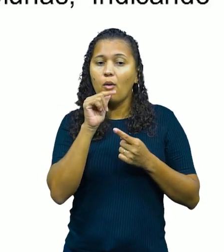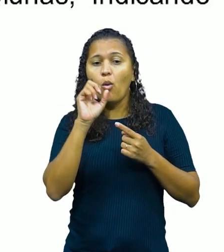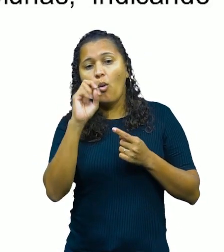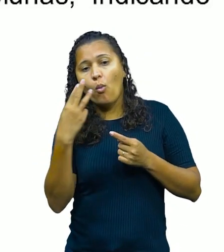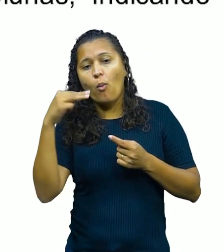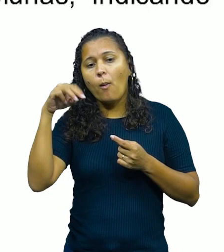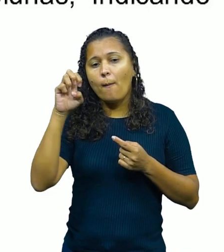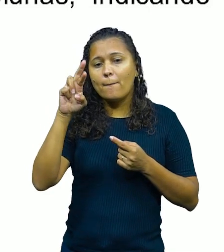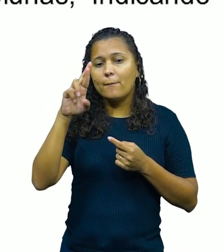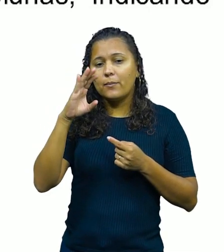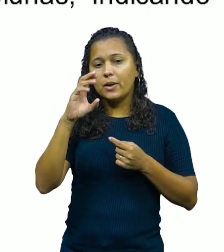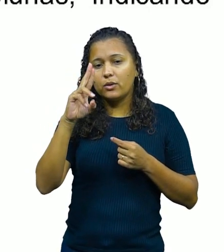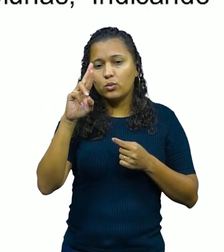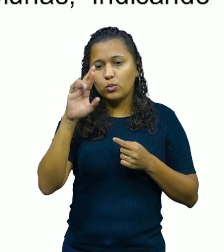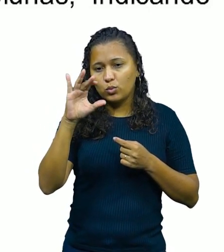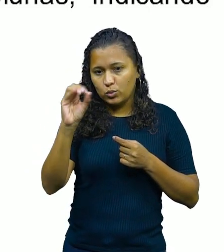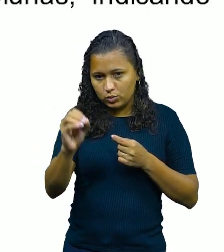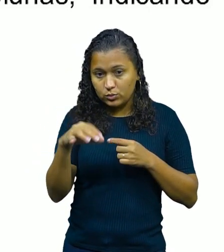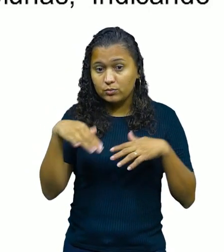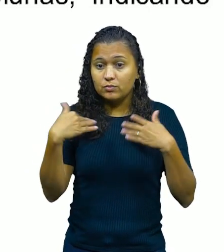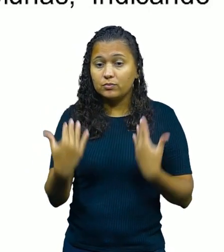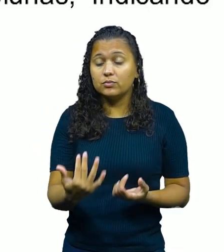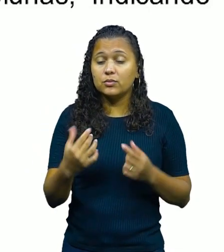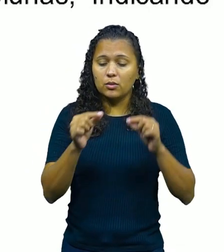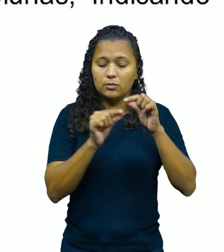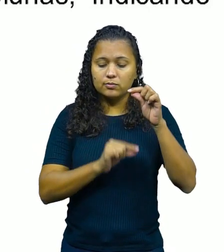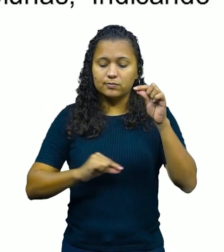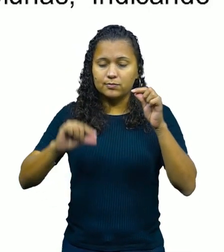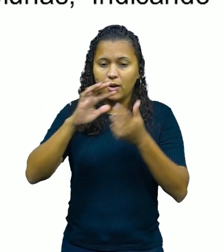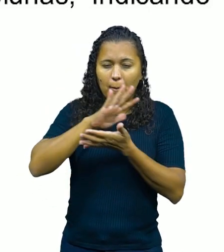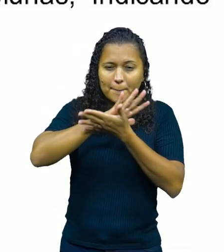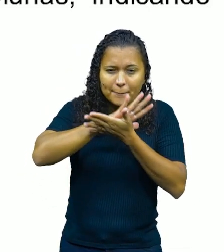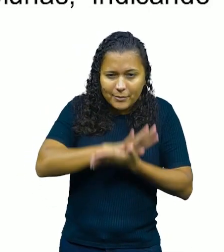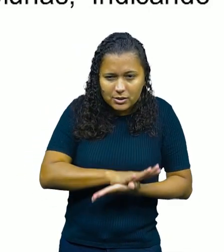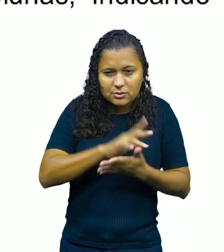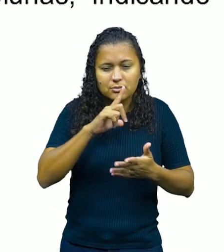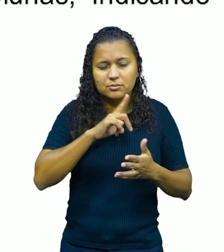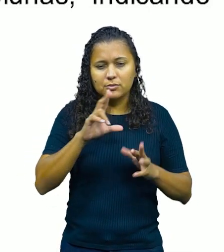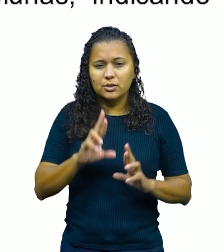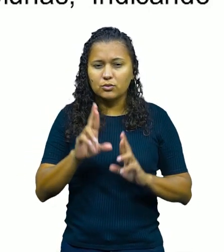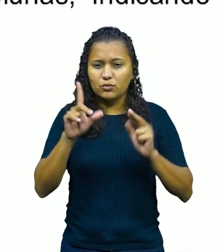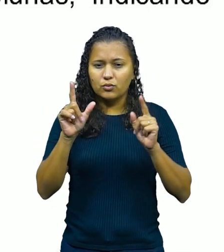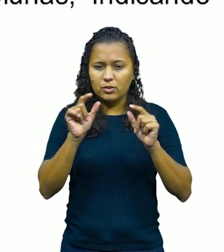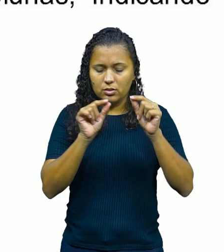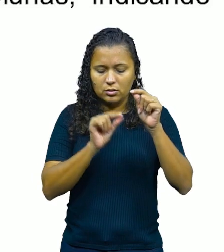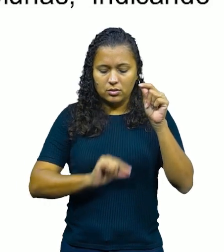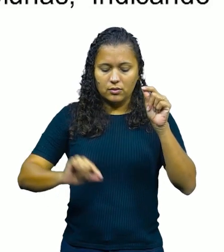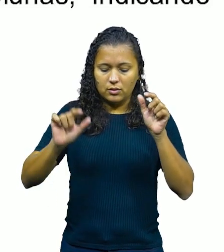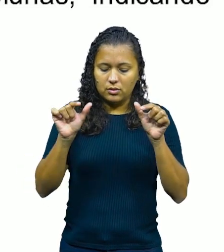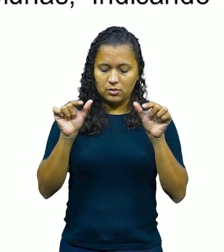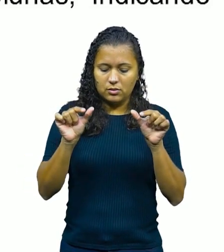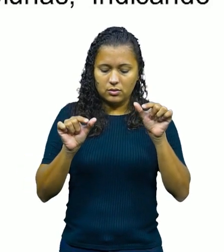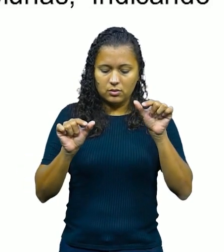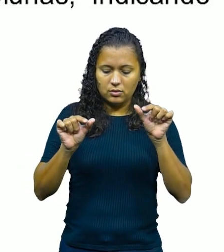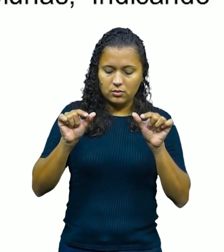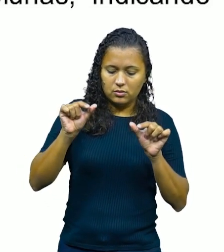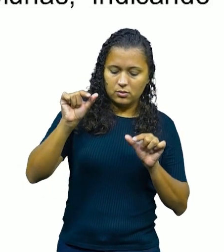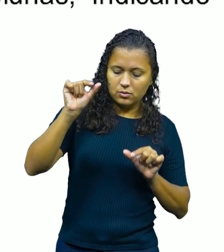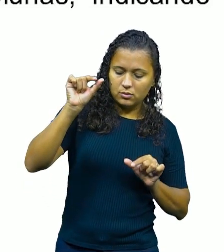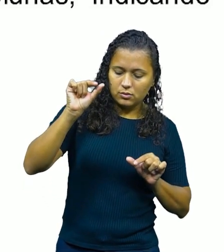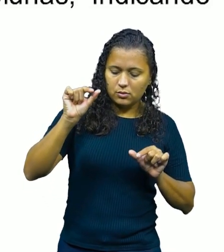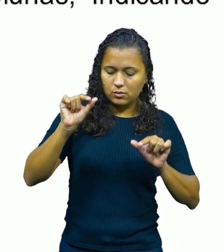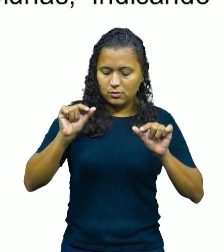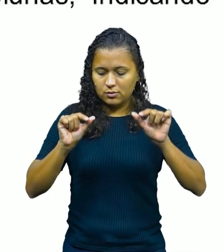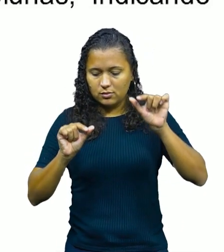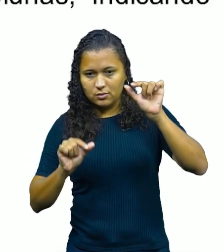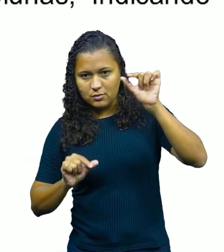né? As pressões aplicadas em ambos os tubos produzem uma diferença entre as alturas das colunas, indicando assim